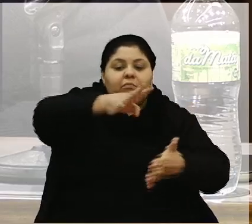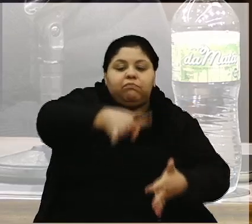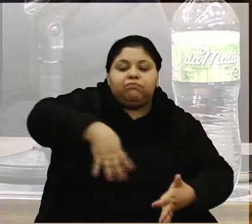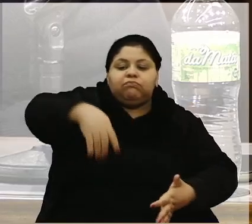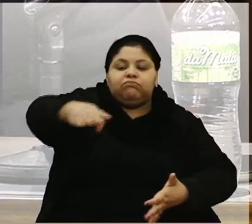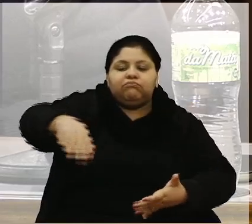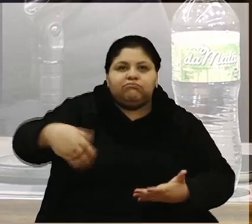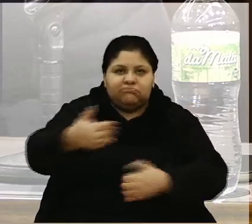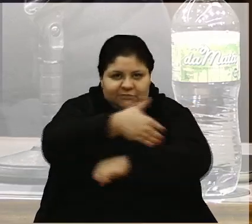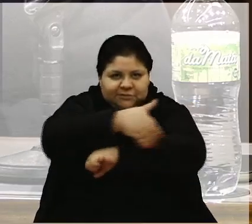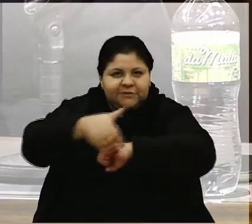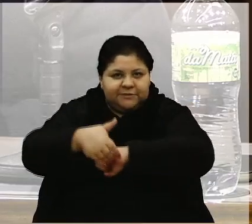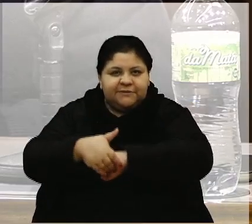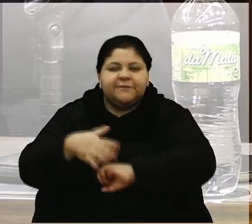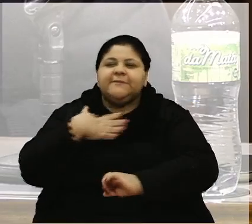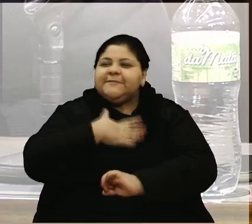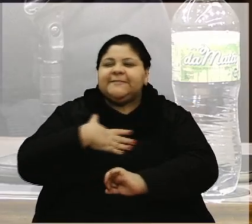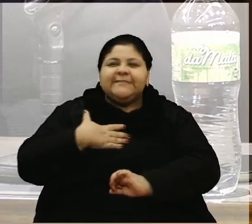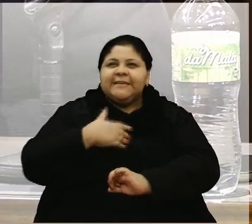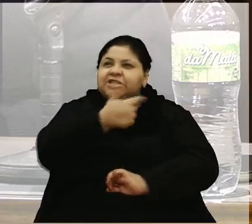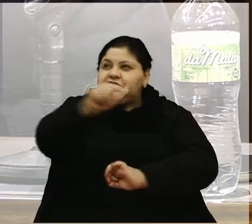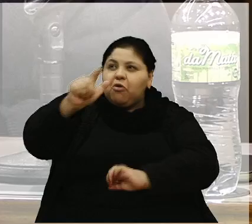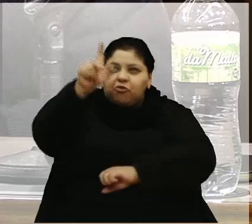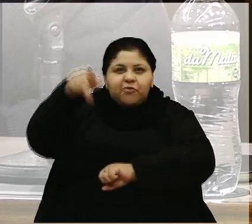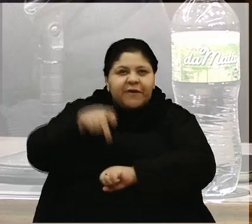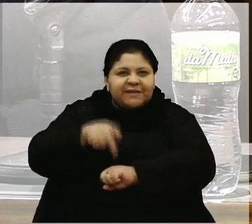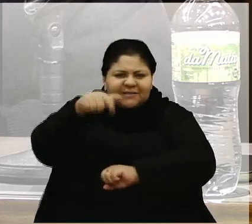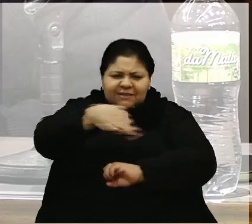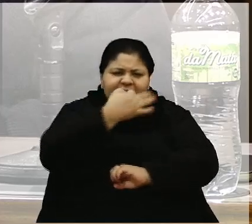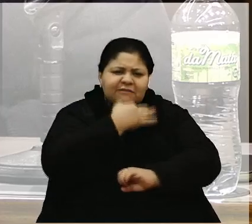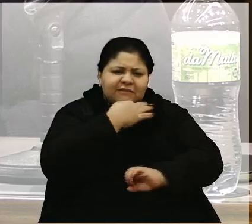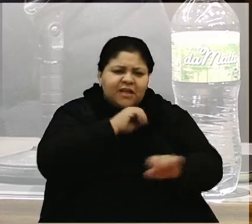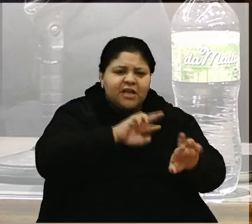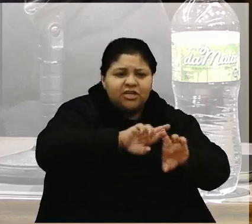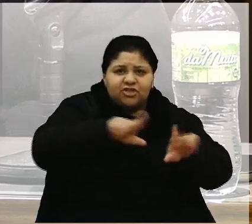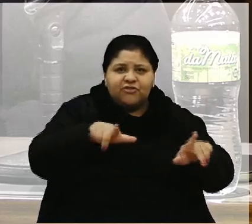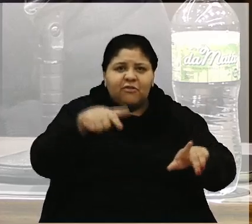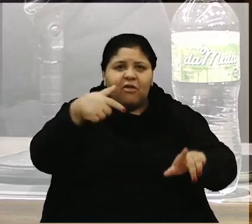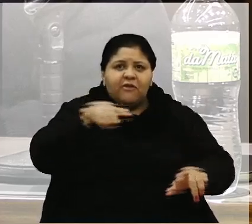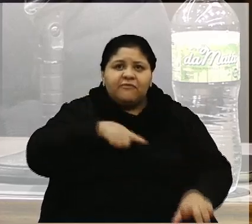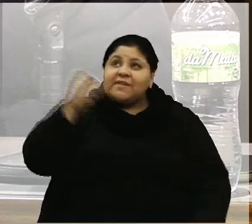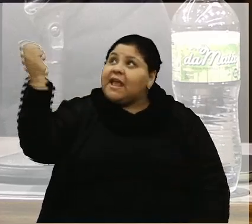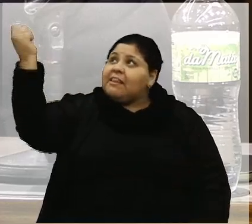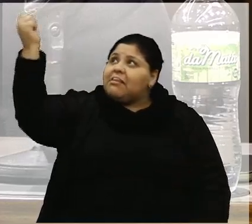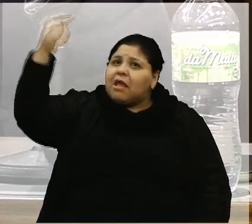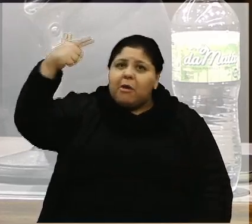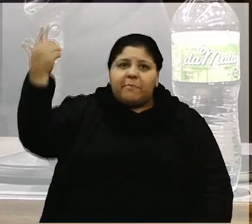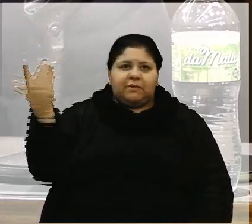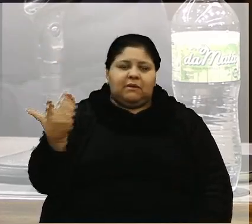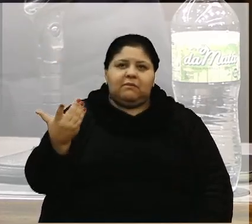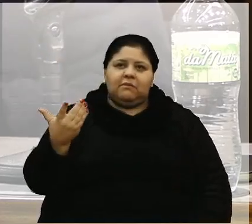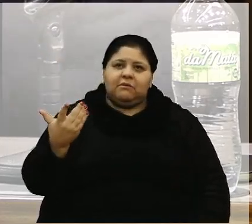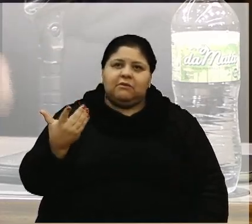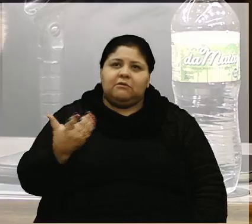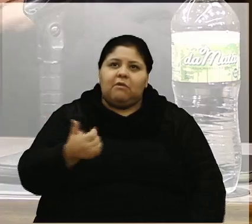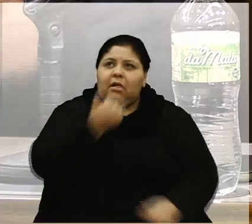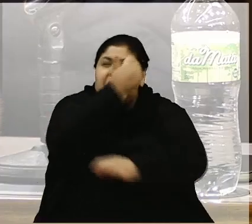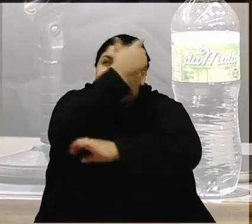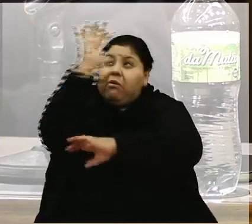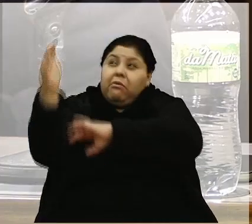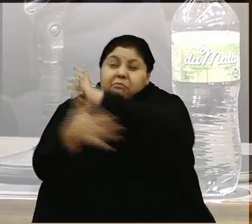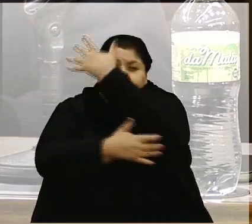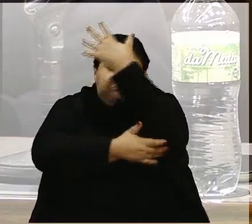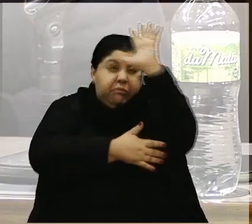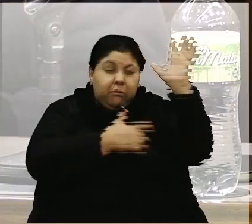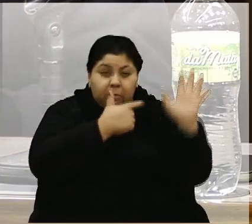segurança, né? E a gente sente outro país. E aqui em Caxias é o contrário, a gente não tem lâmpada, é lixo para tudo quanto é lado, é mato para tudo quanto é lado.